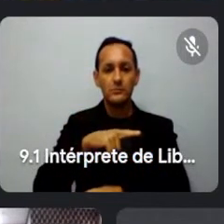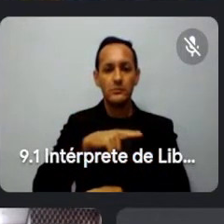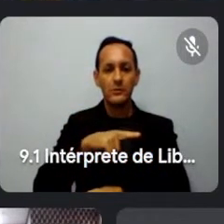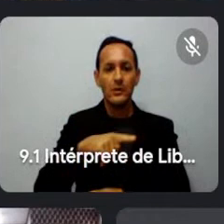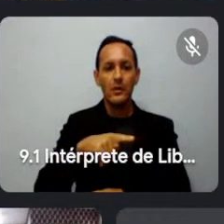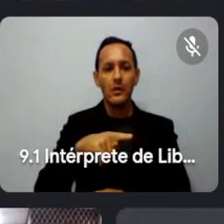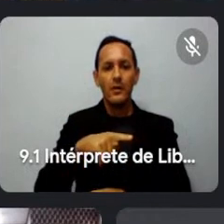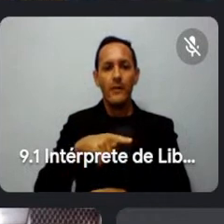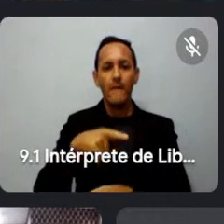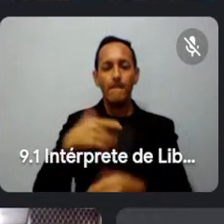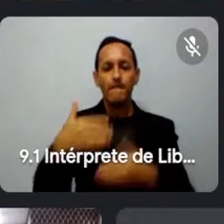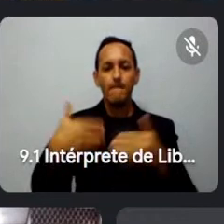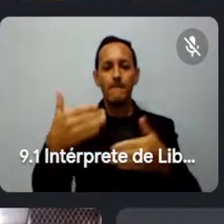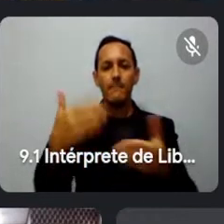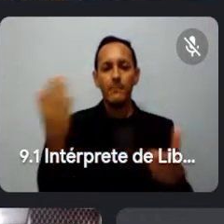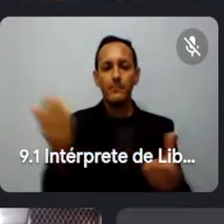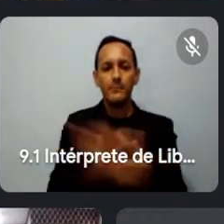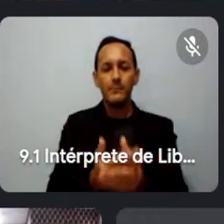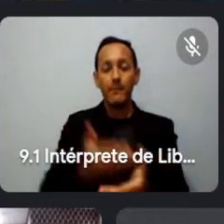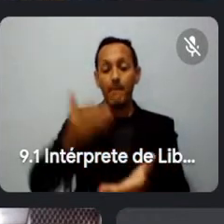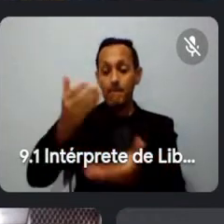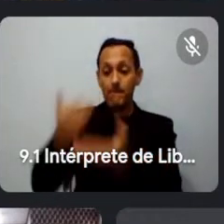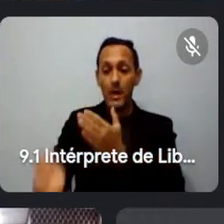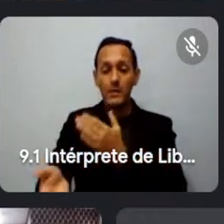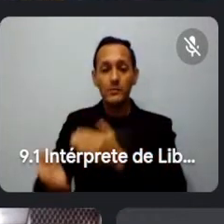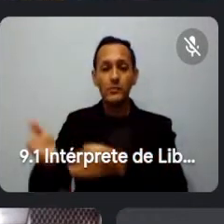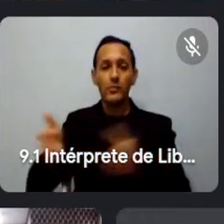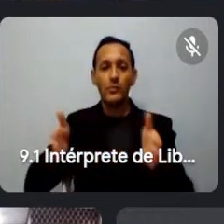processo que leva uma perda do mandato